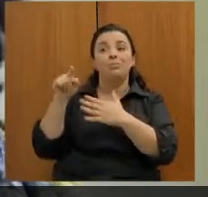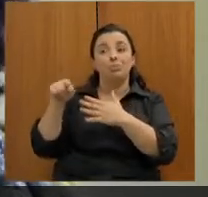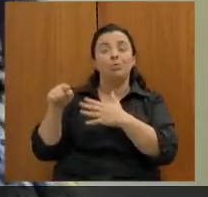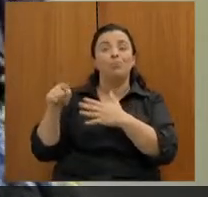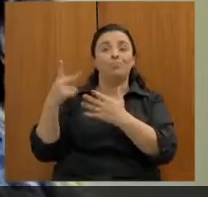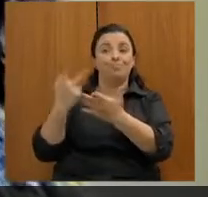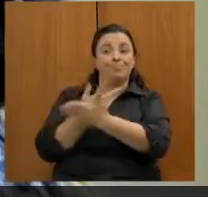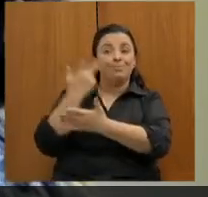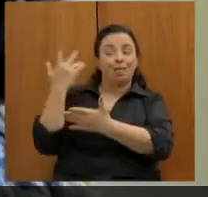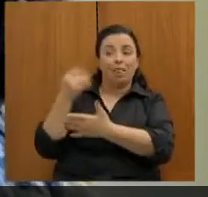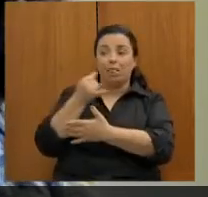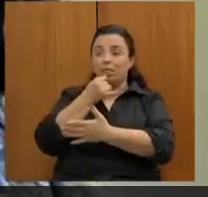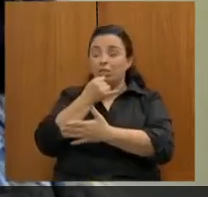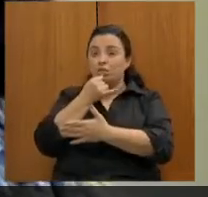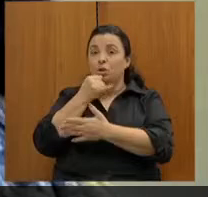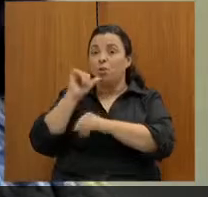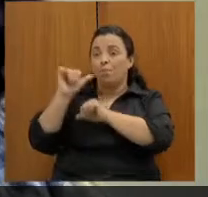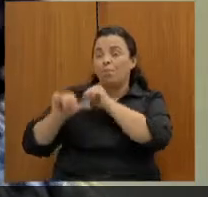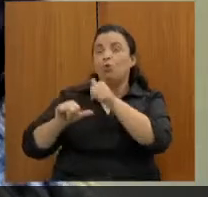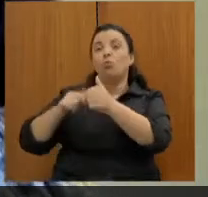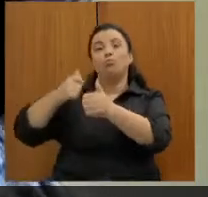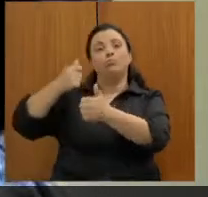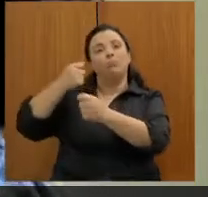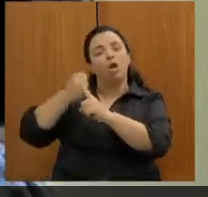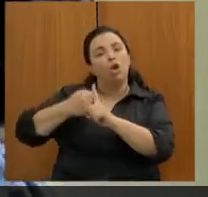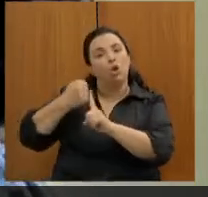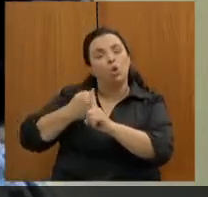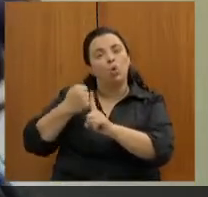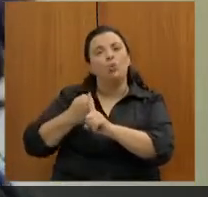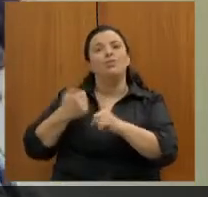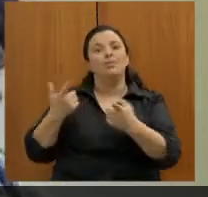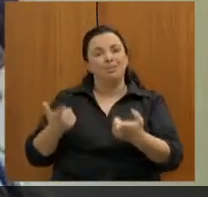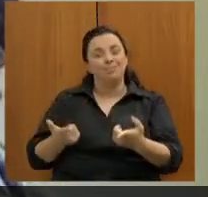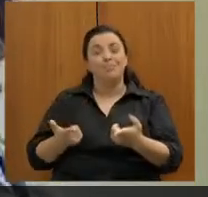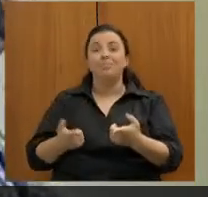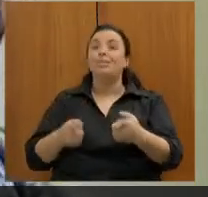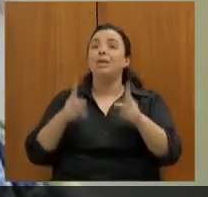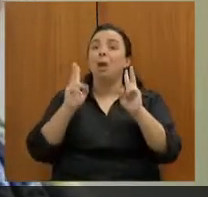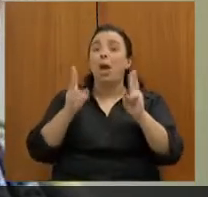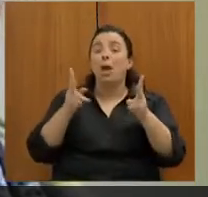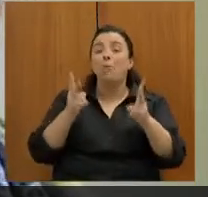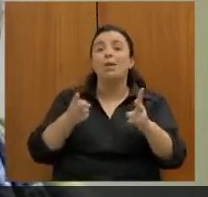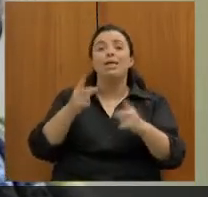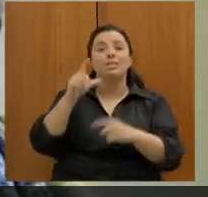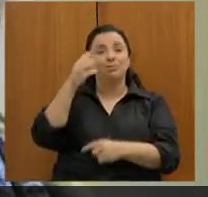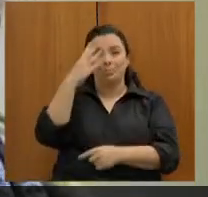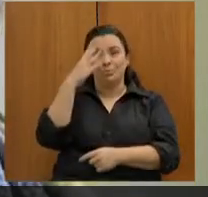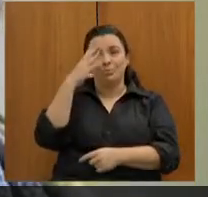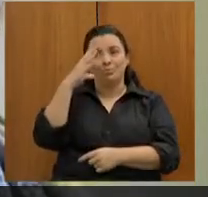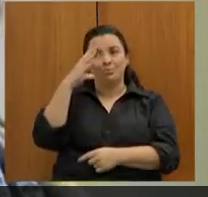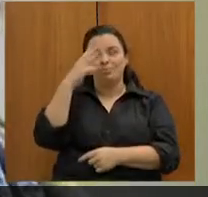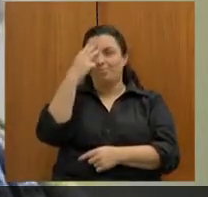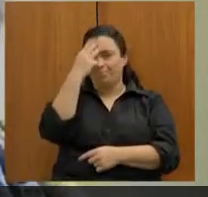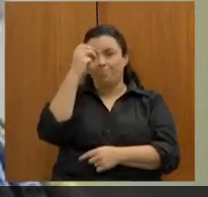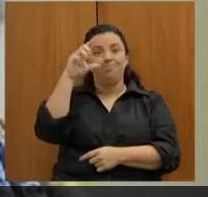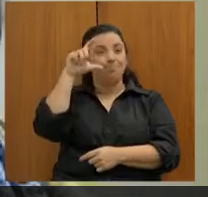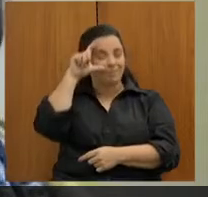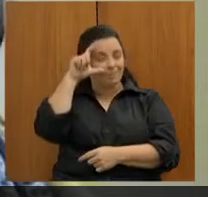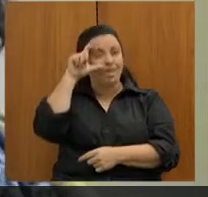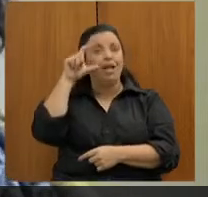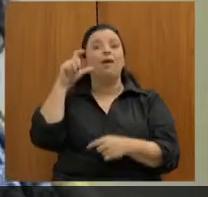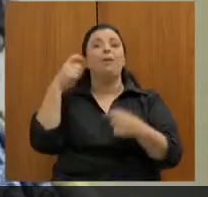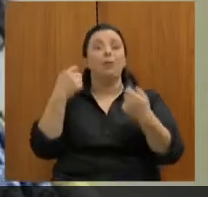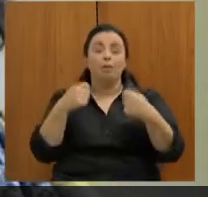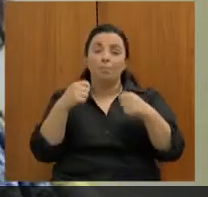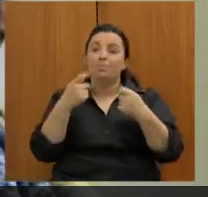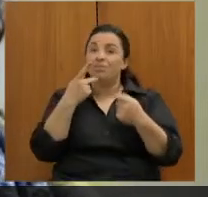luta né O que é também o caso da Maria da Penha Titãs fazer referência aqui